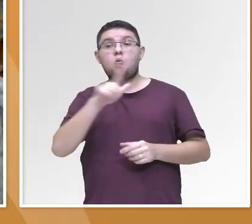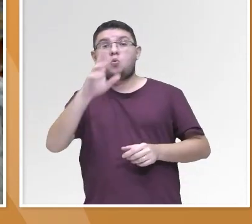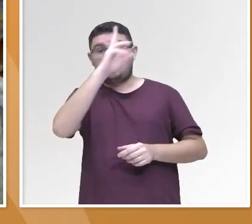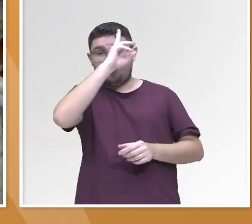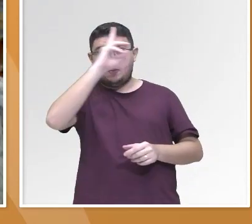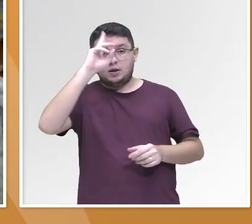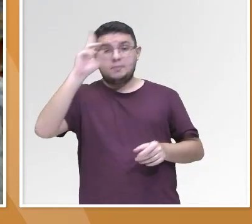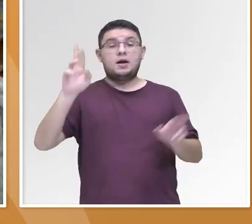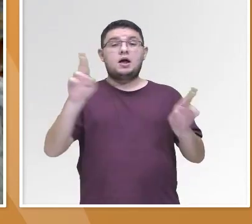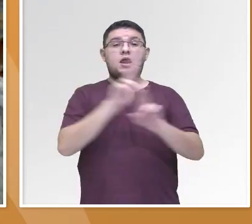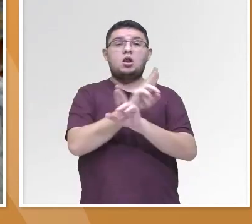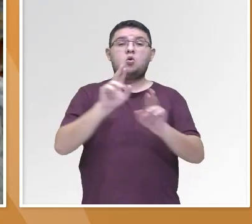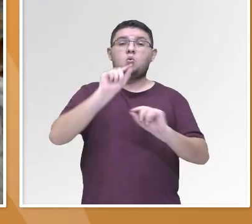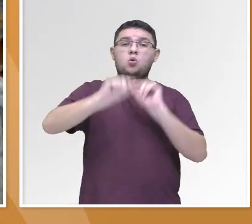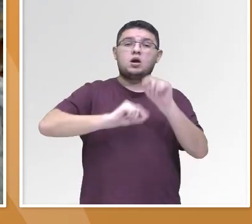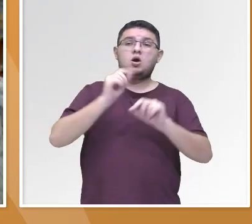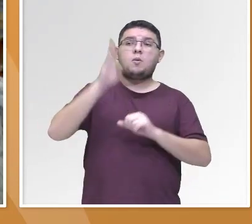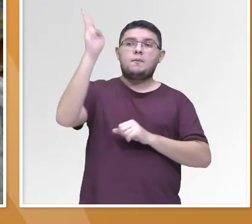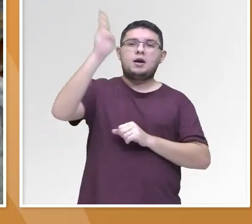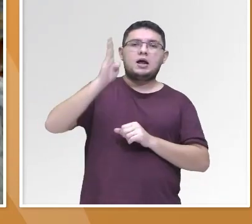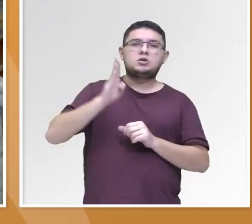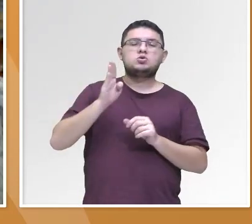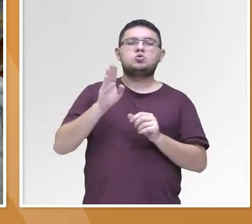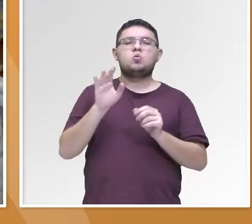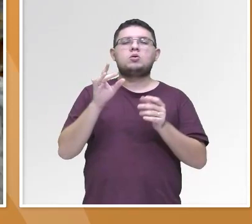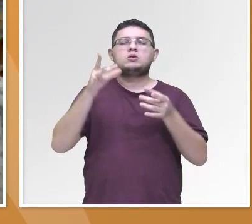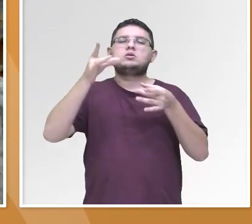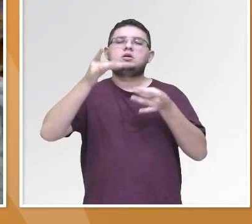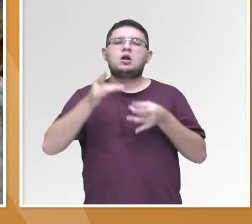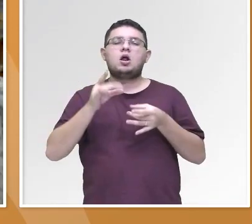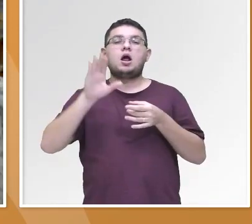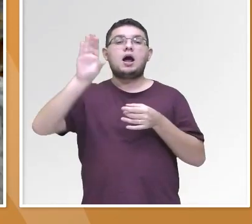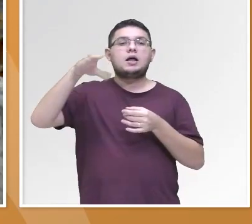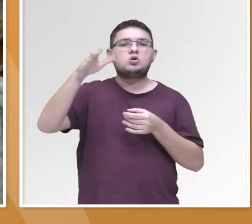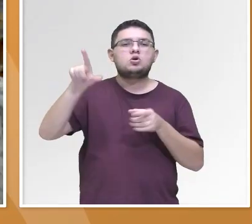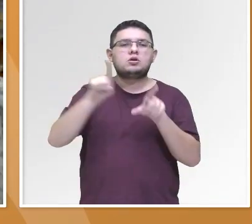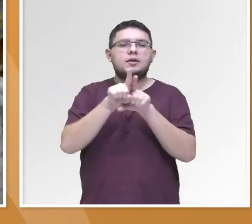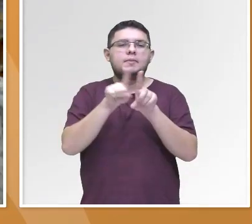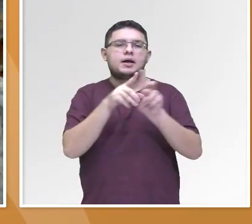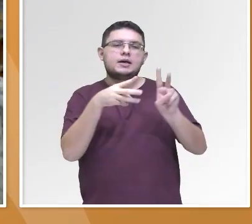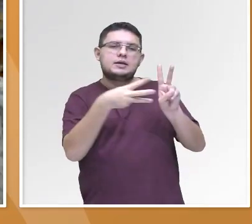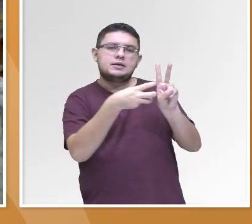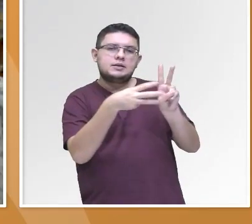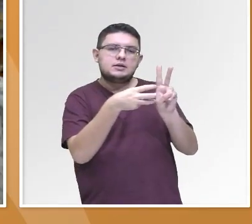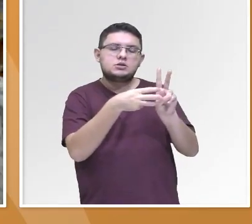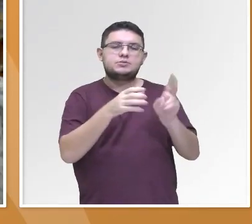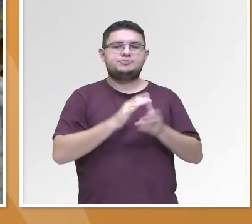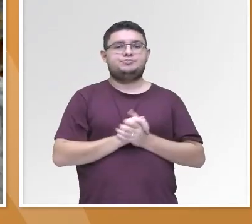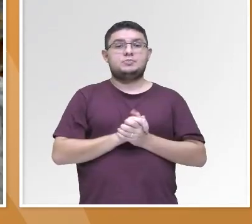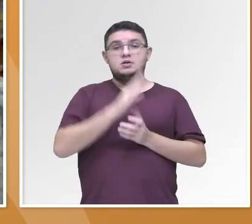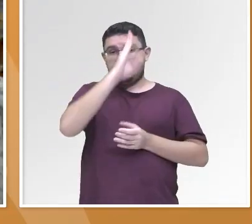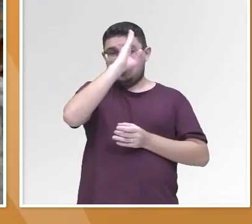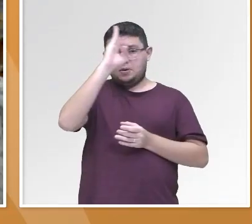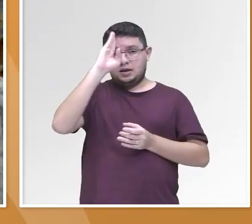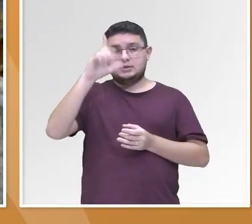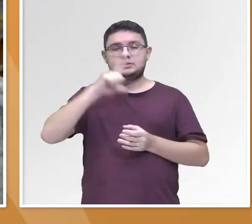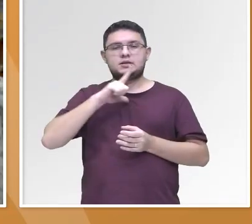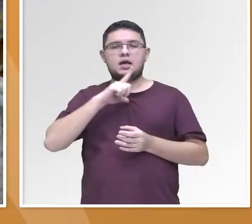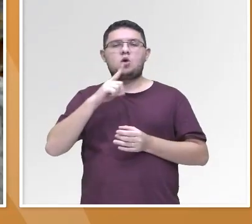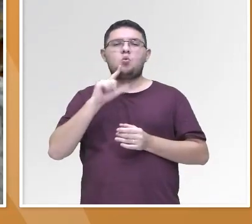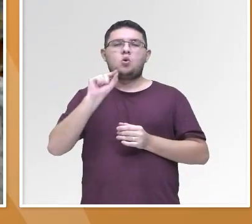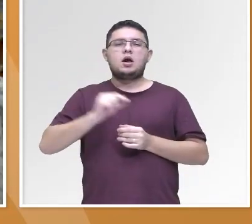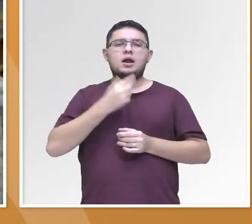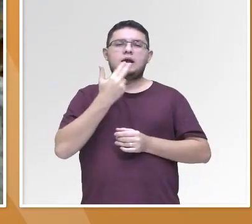elementos católicos e os elementos indígenas. No candomblé, por exemplo, a gente fala nas línguas tradicionais